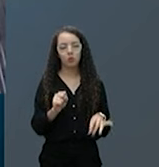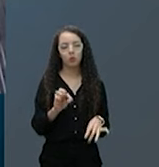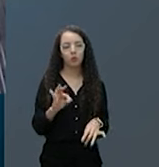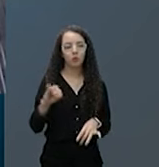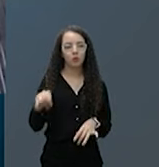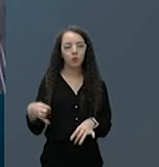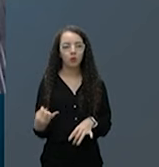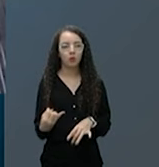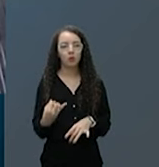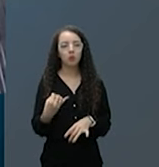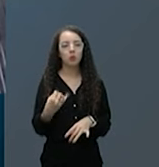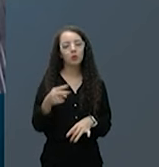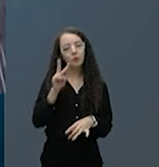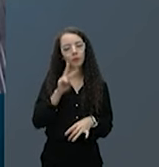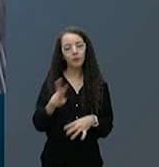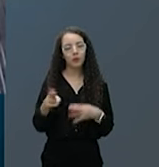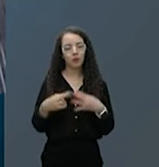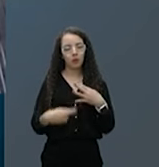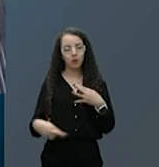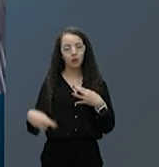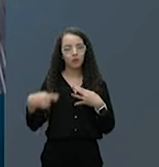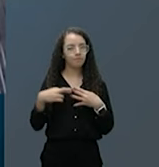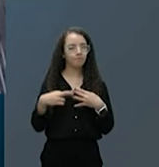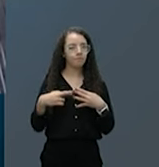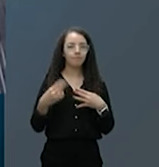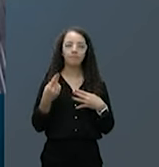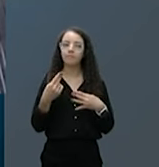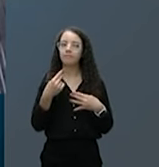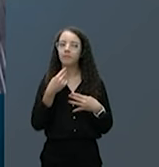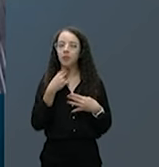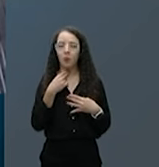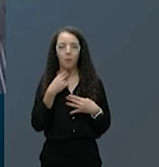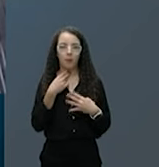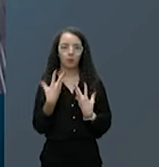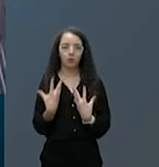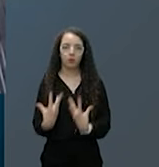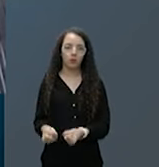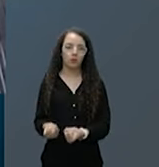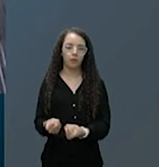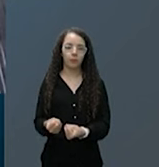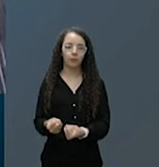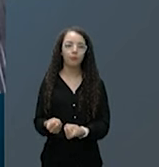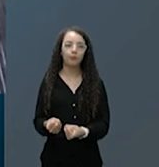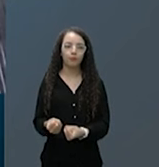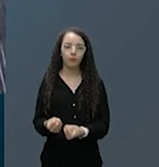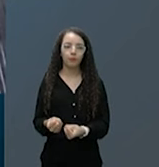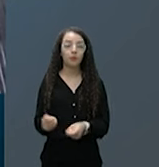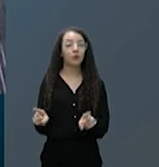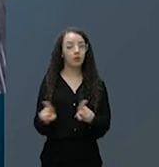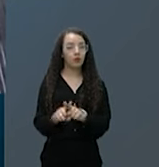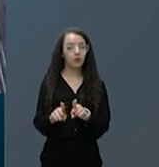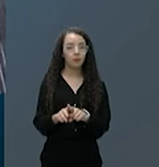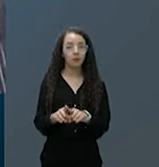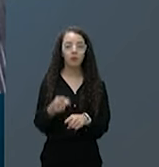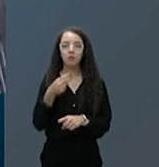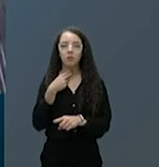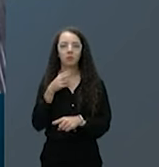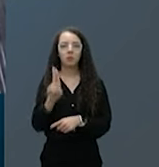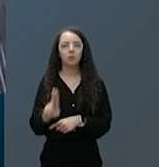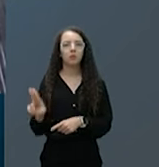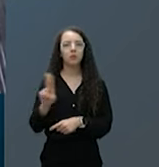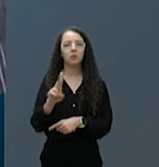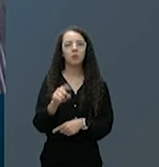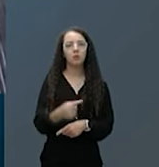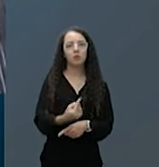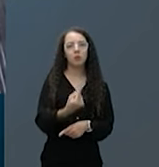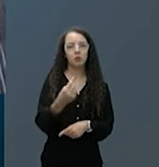observa-se que o recurso extraordinário não deve ser admitido. Logo, também não é caso de adotar a providência do